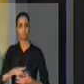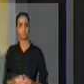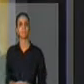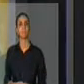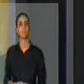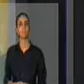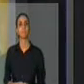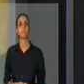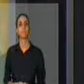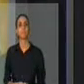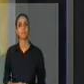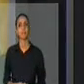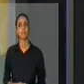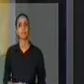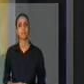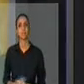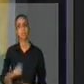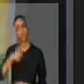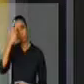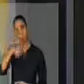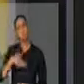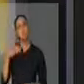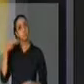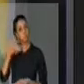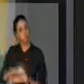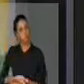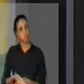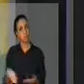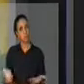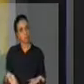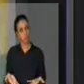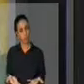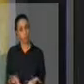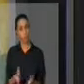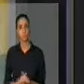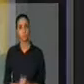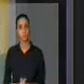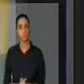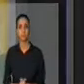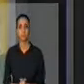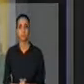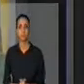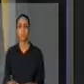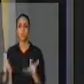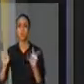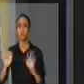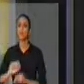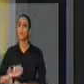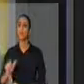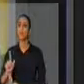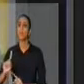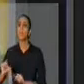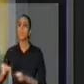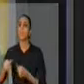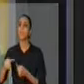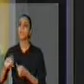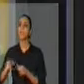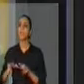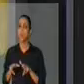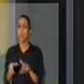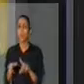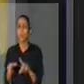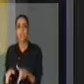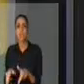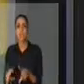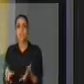na qualidade de participante, sobre os desafios do câncer,